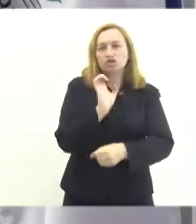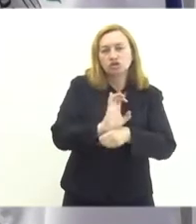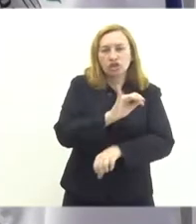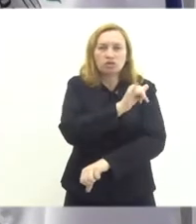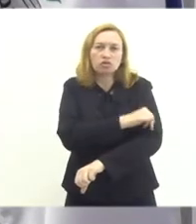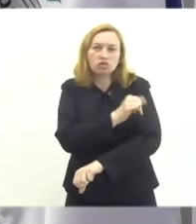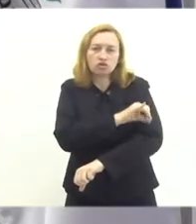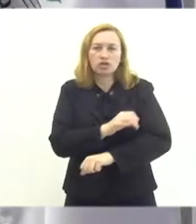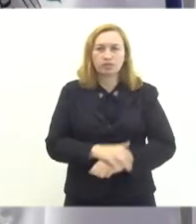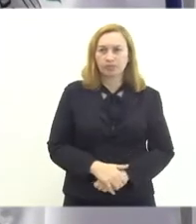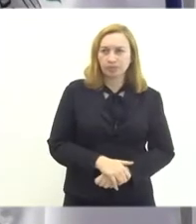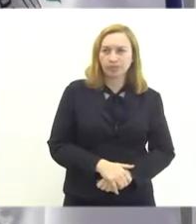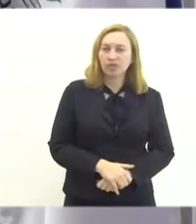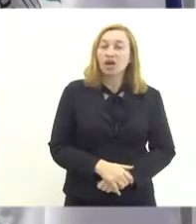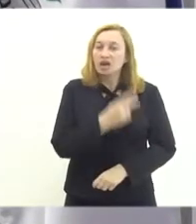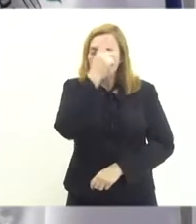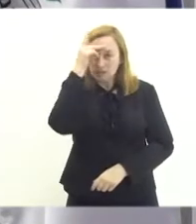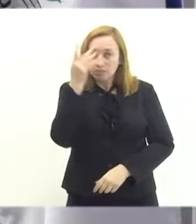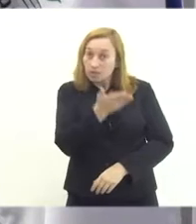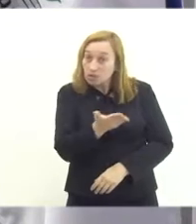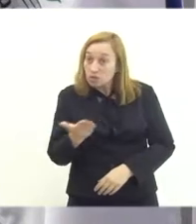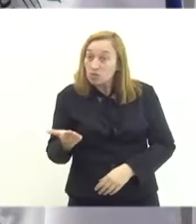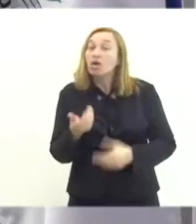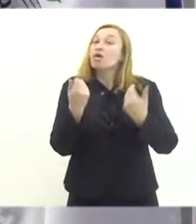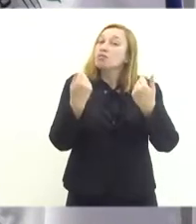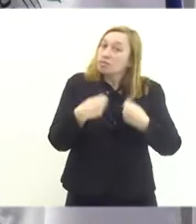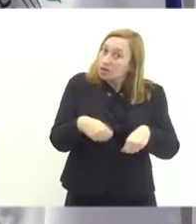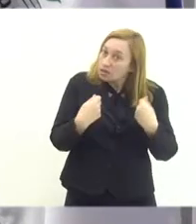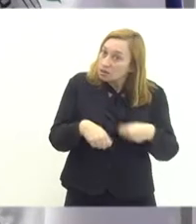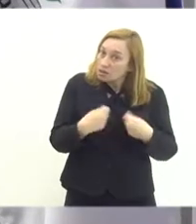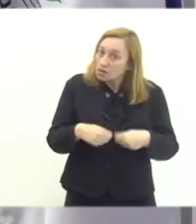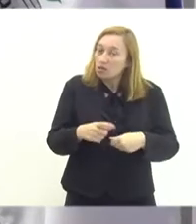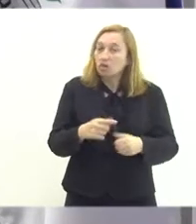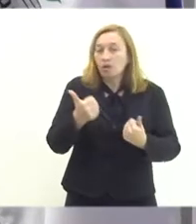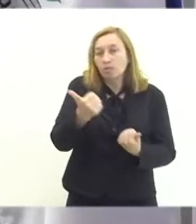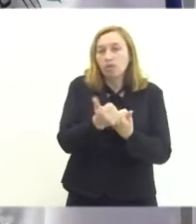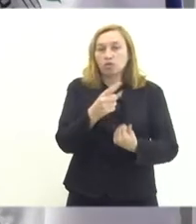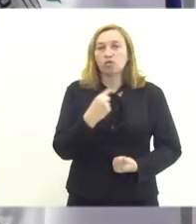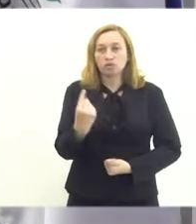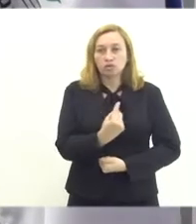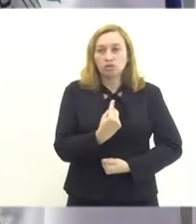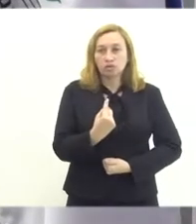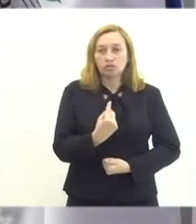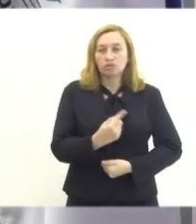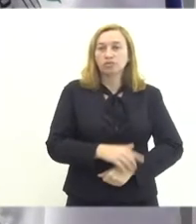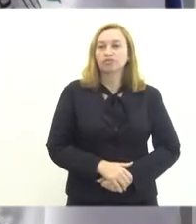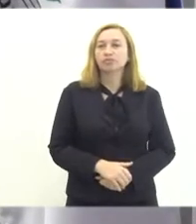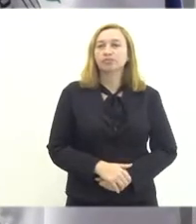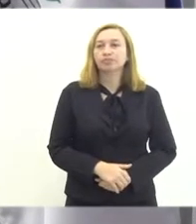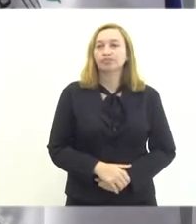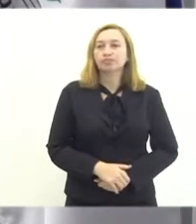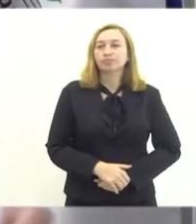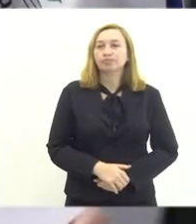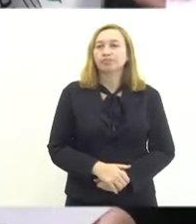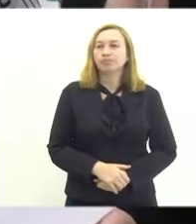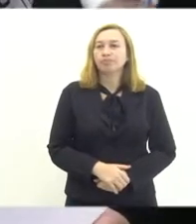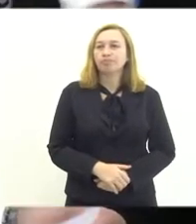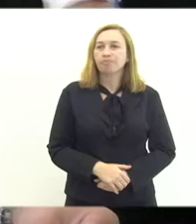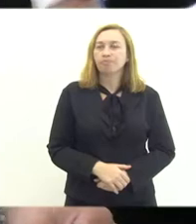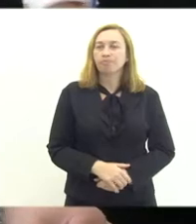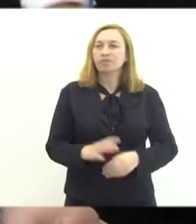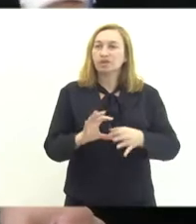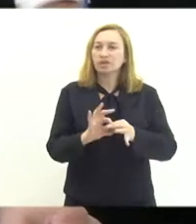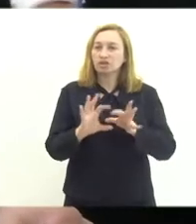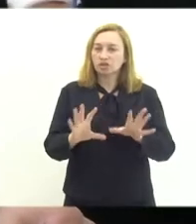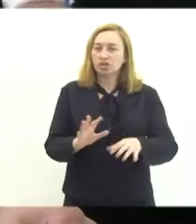estado do Rio de Janeiro essas pessoas elas precisam do nosso apoio eu vou passar